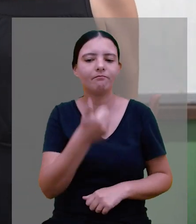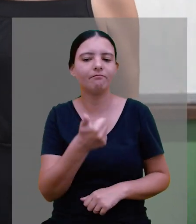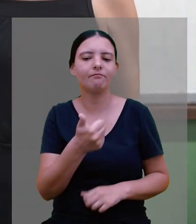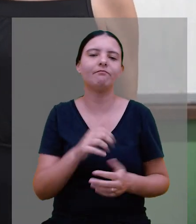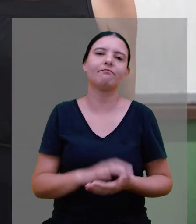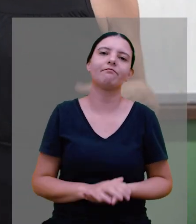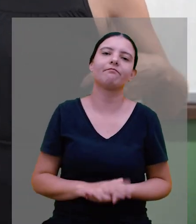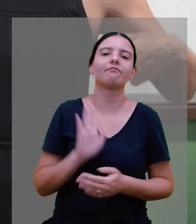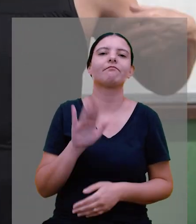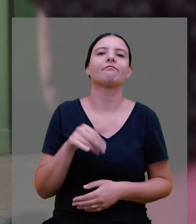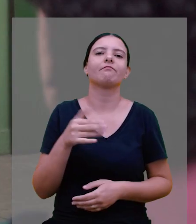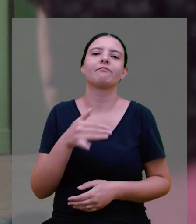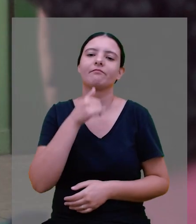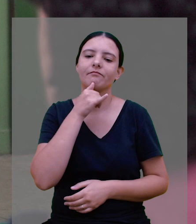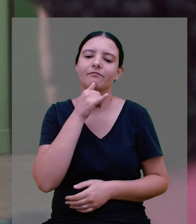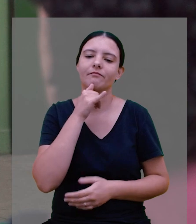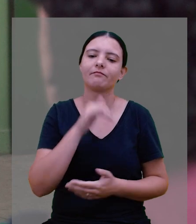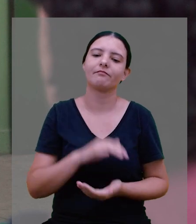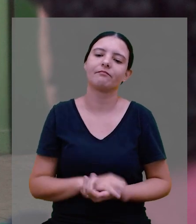Né? Quando o que é